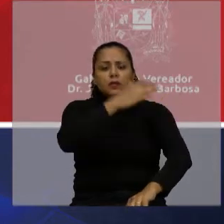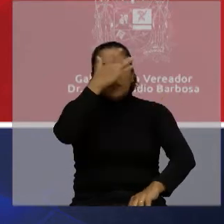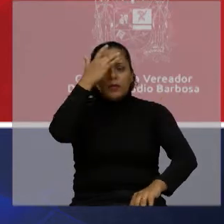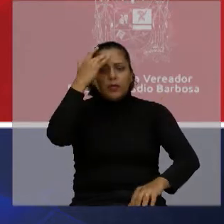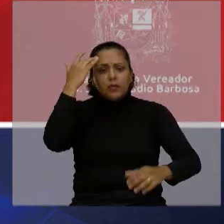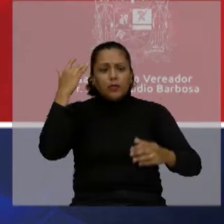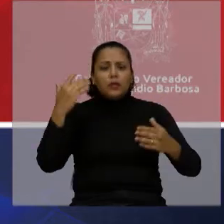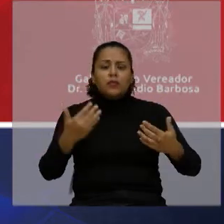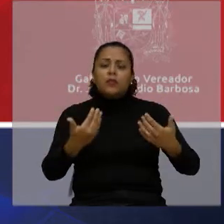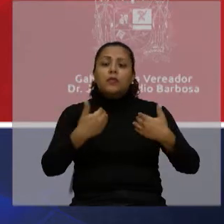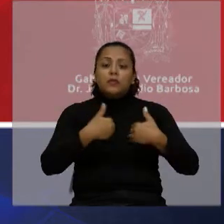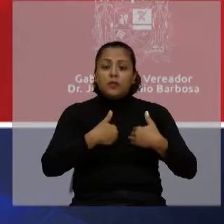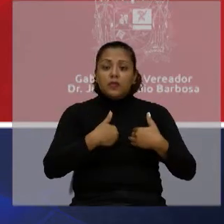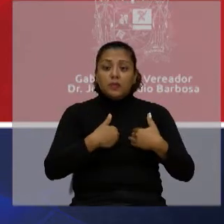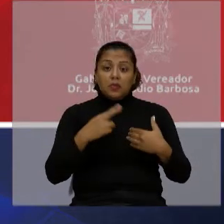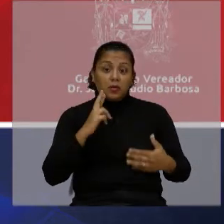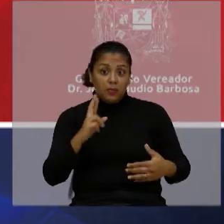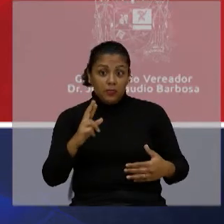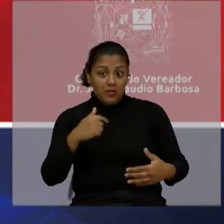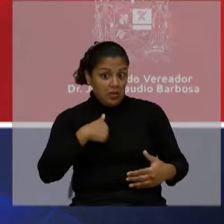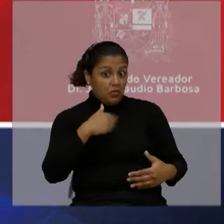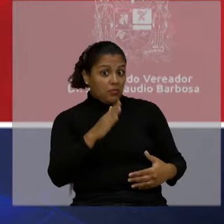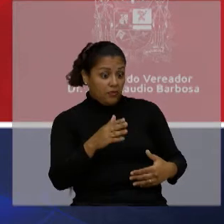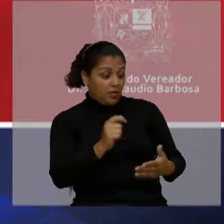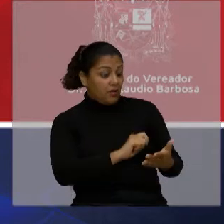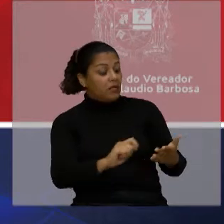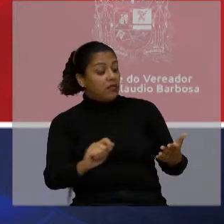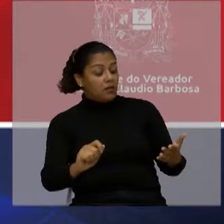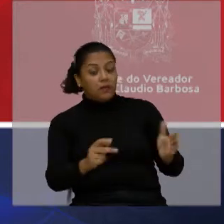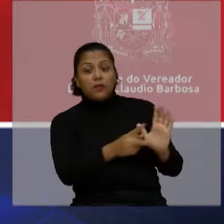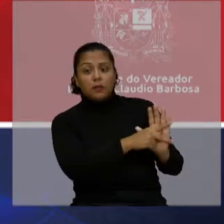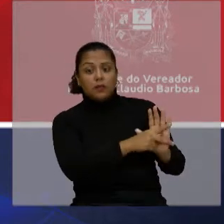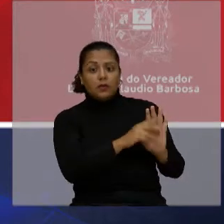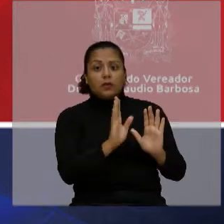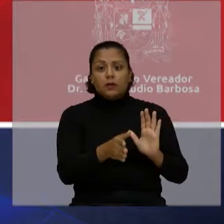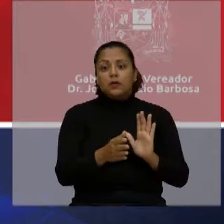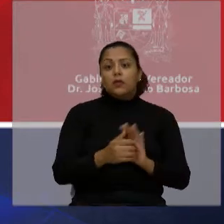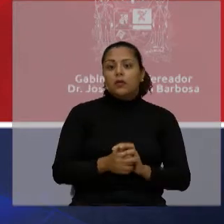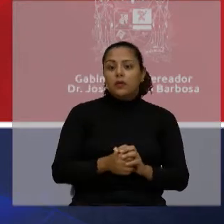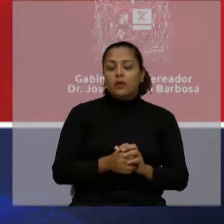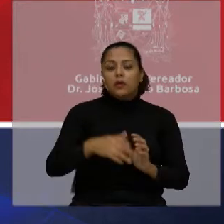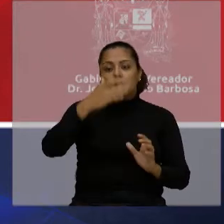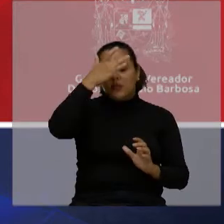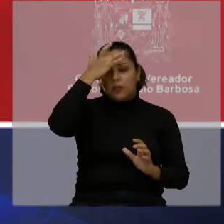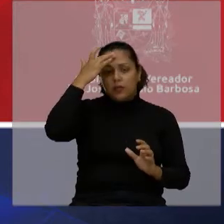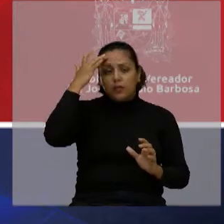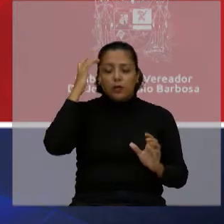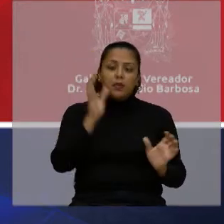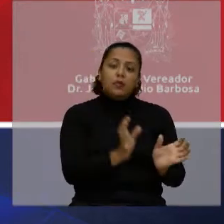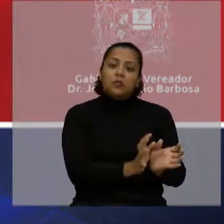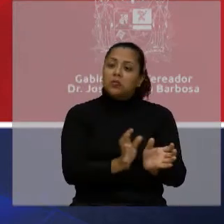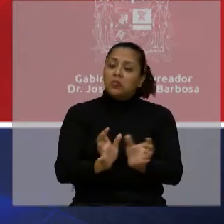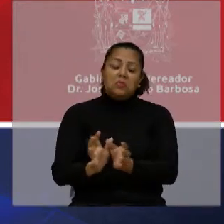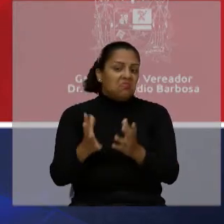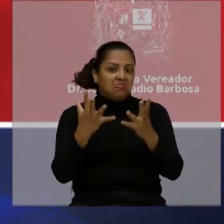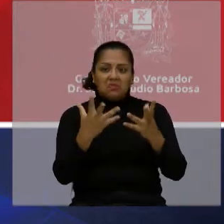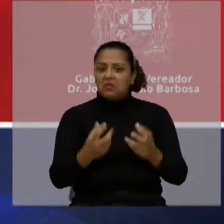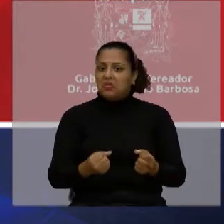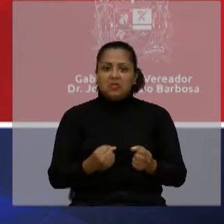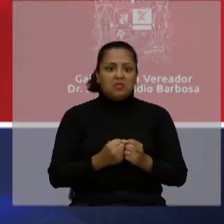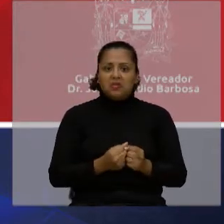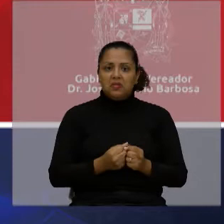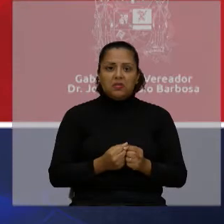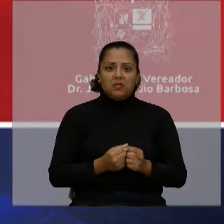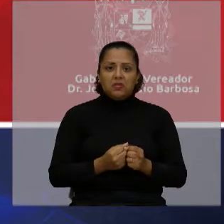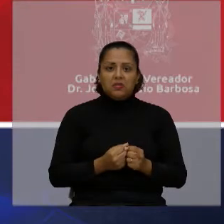eu já tenho esse projeto aqui na casa. É que, inclusive, pessoas do nosso grupo foi lá e vetou o meu projeto. Próximo.